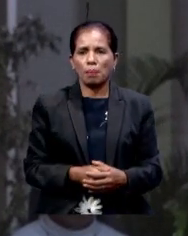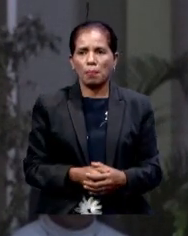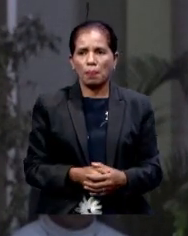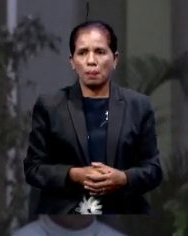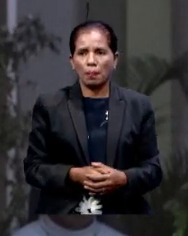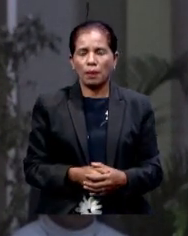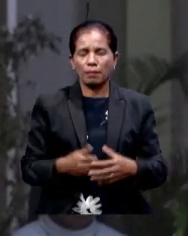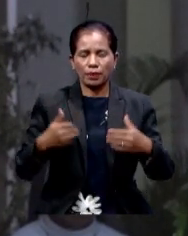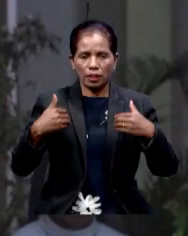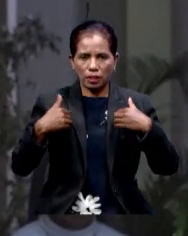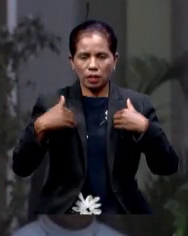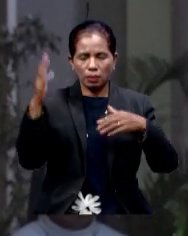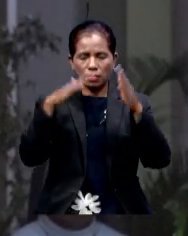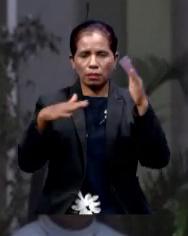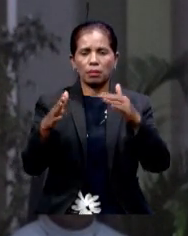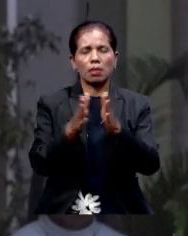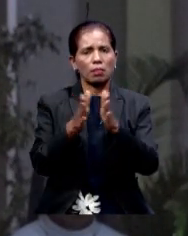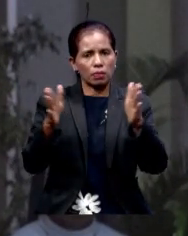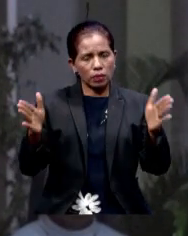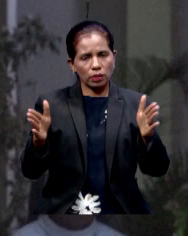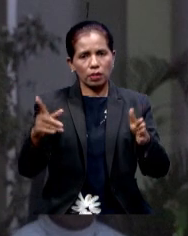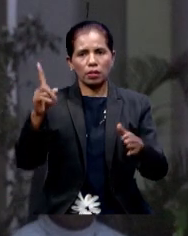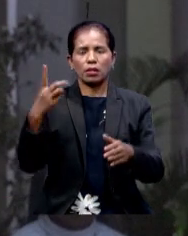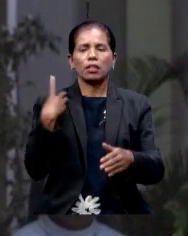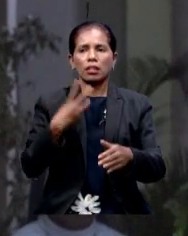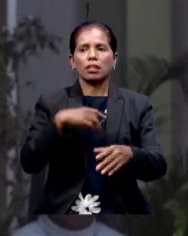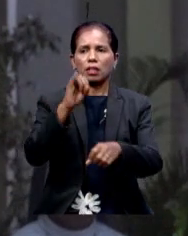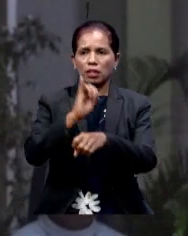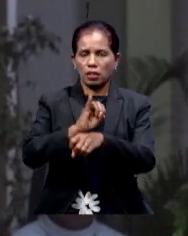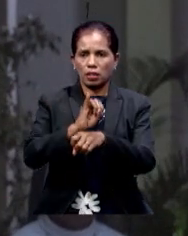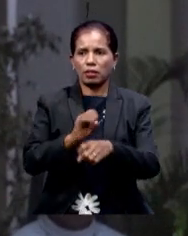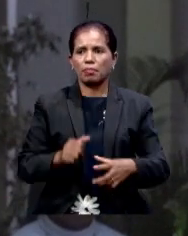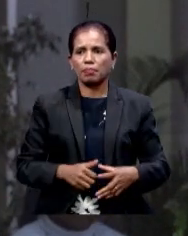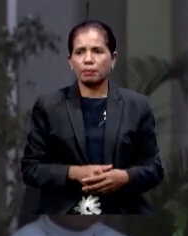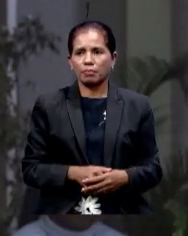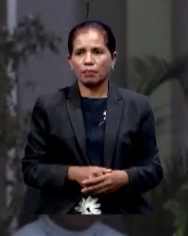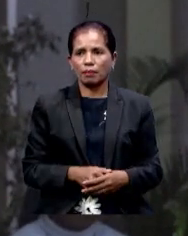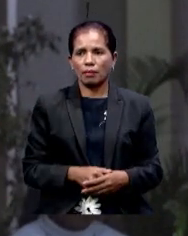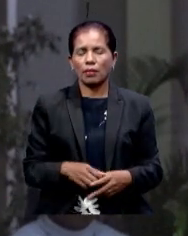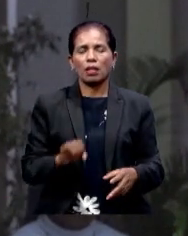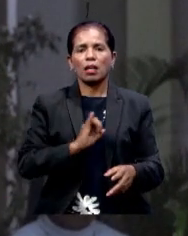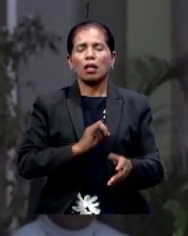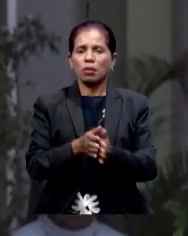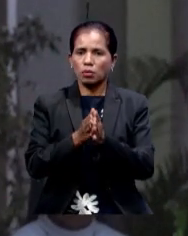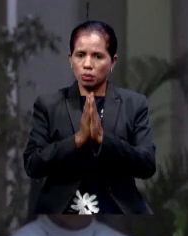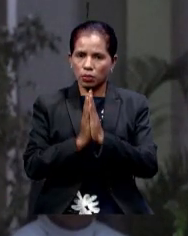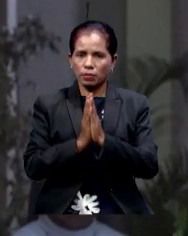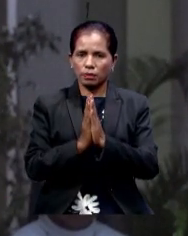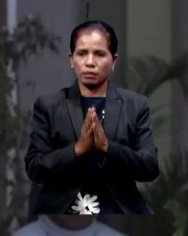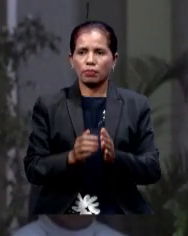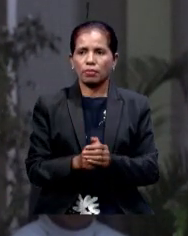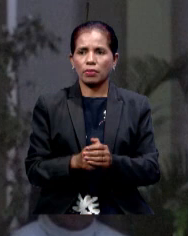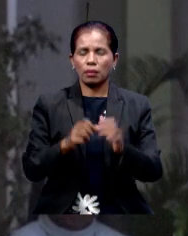né, a complicação bota e a igreja nela. Né, Dona, você